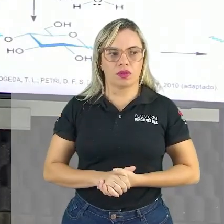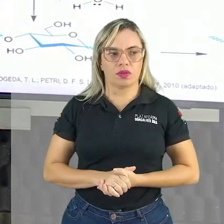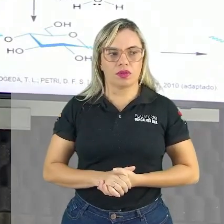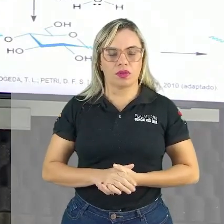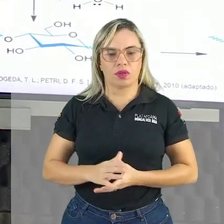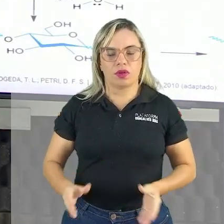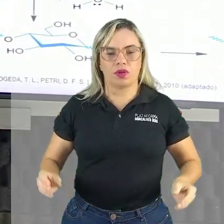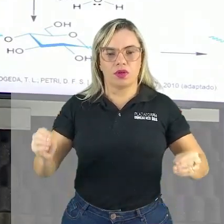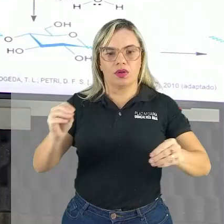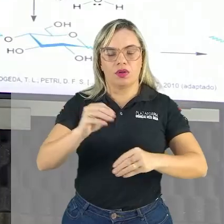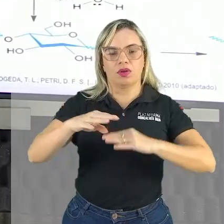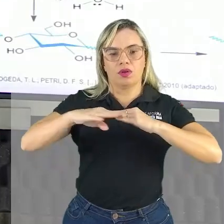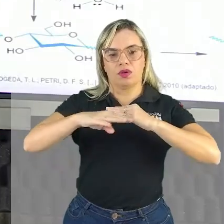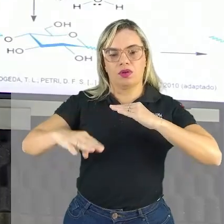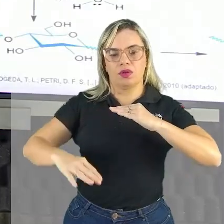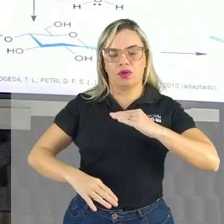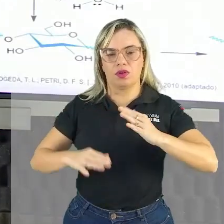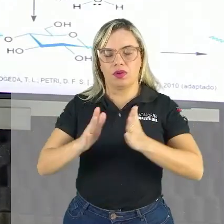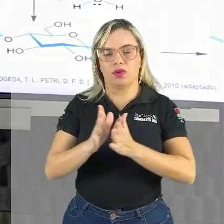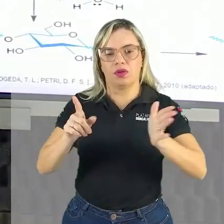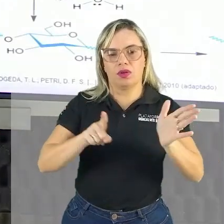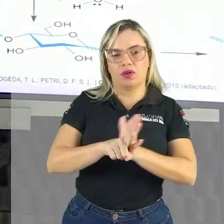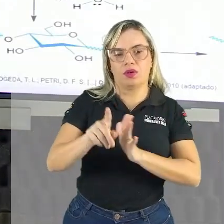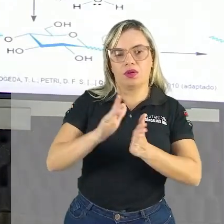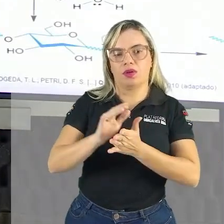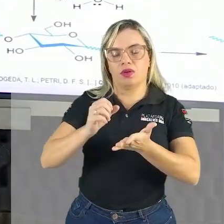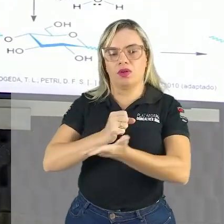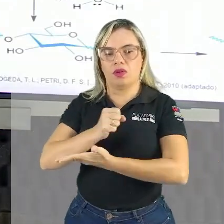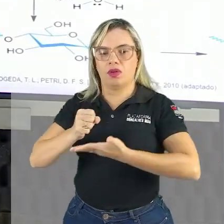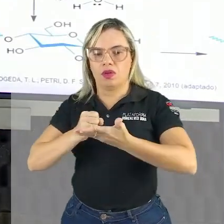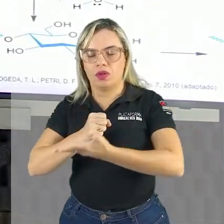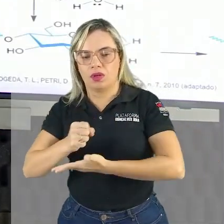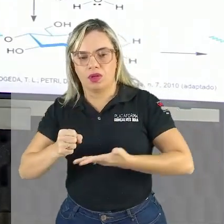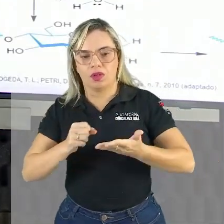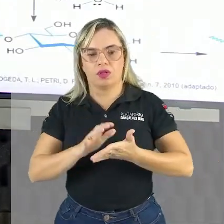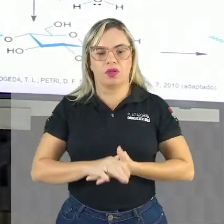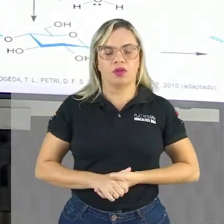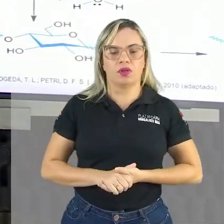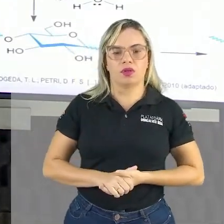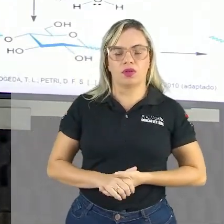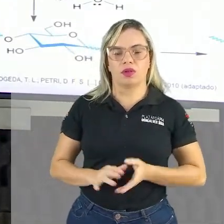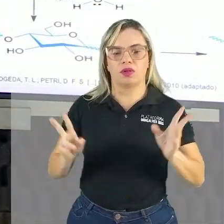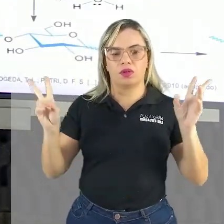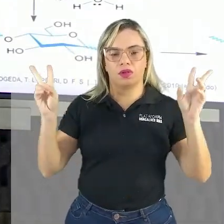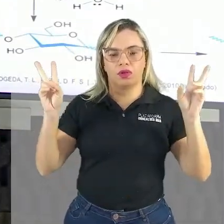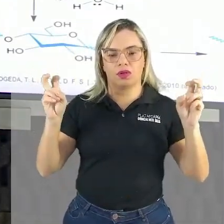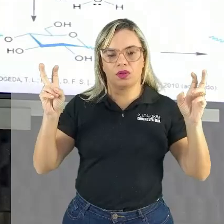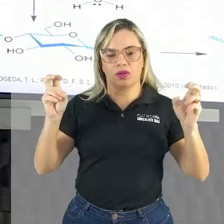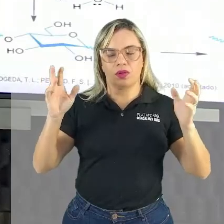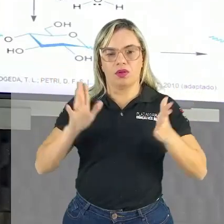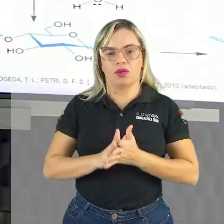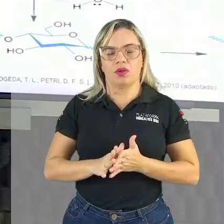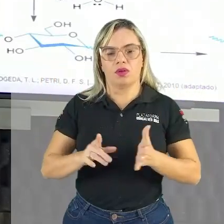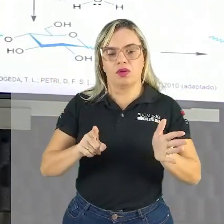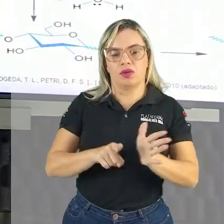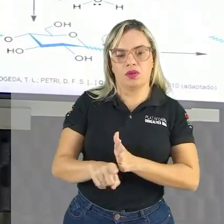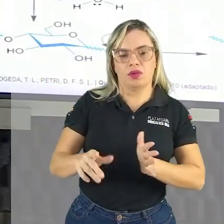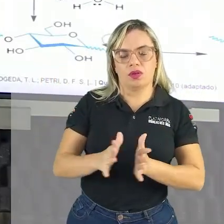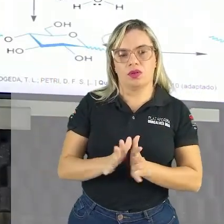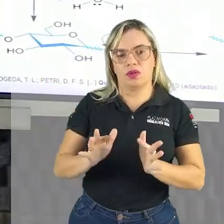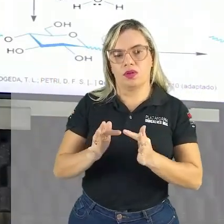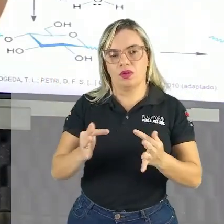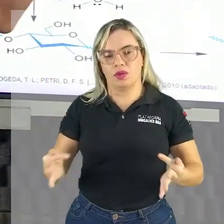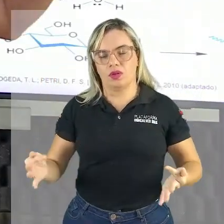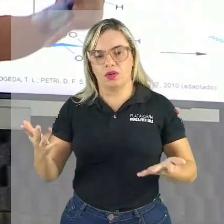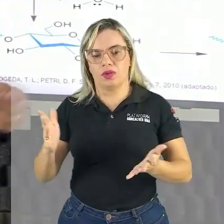são as perguntas mais, digamos que básicas sobre catalisador. Quando a questão chega e simplesmente te